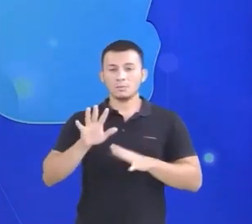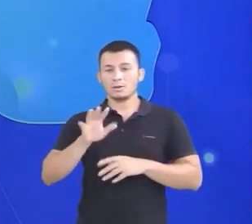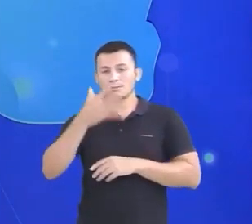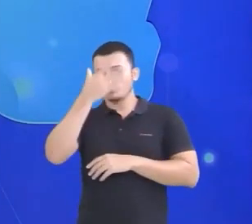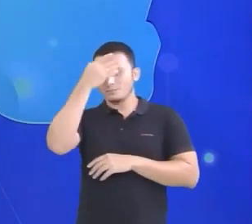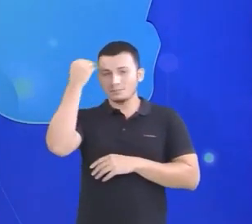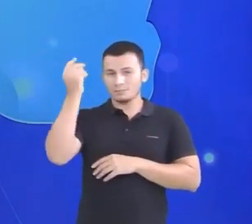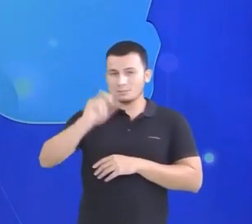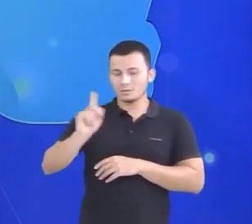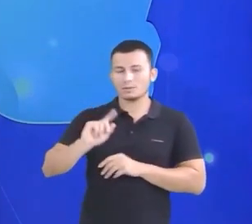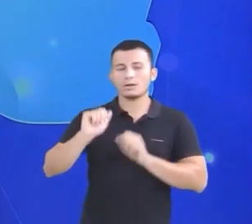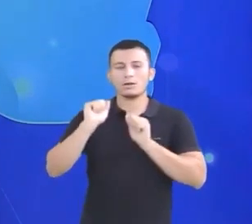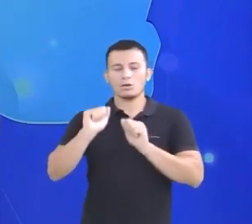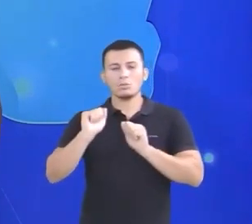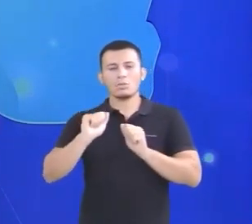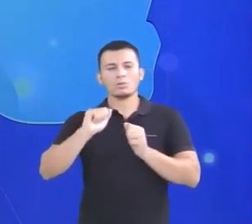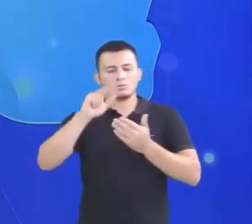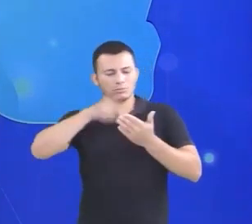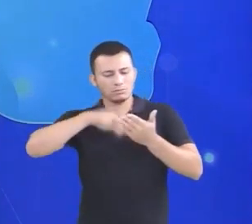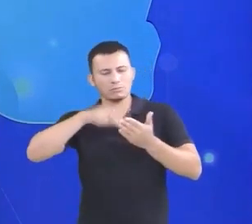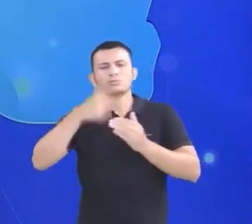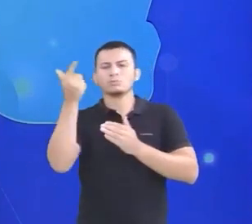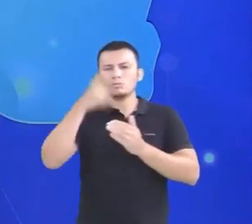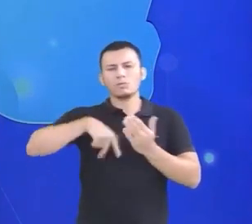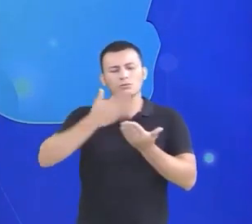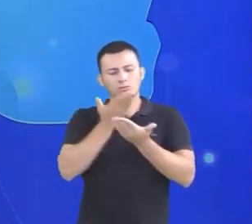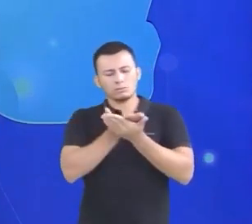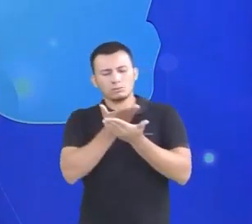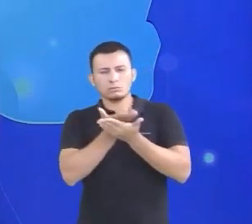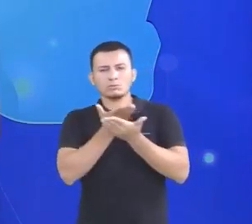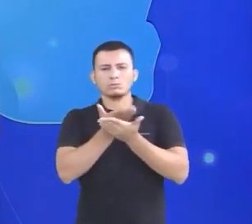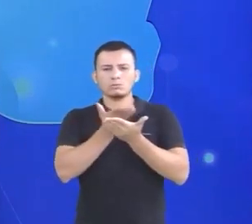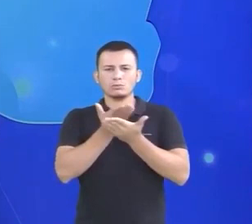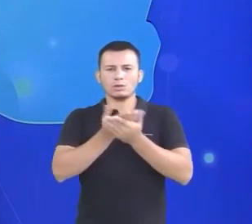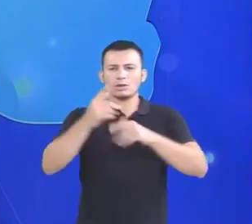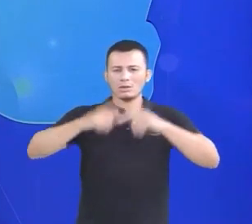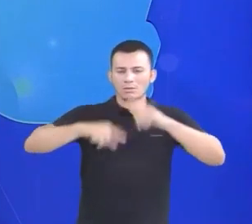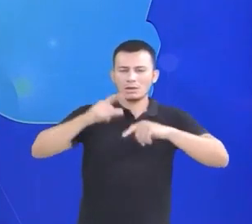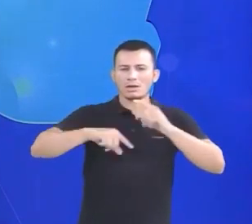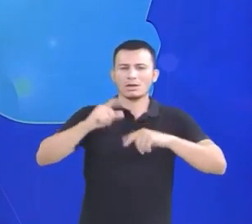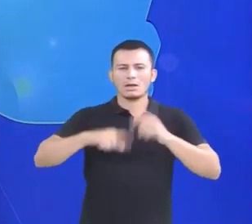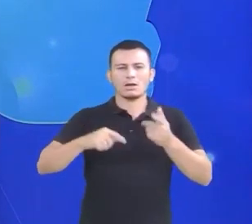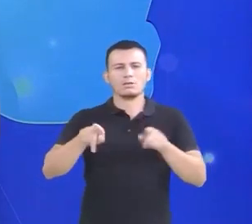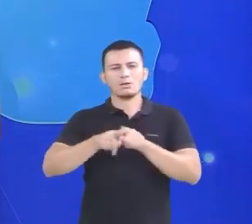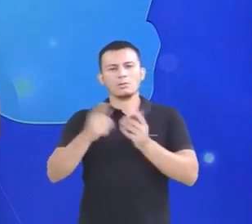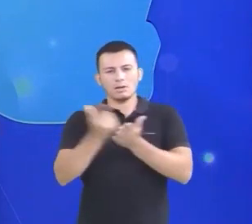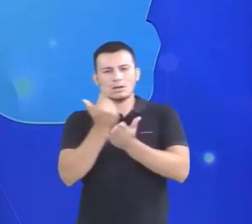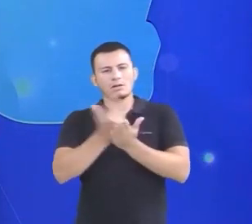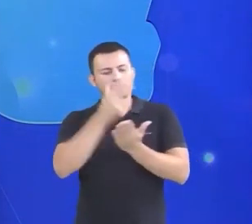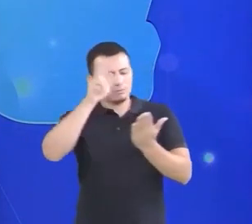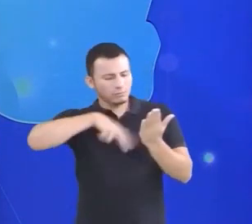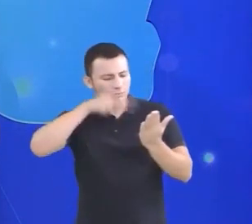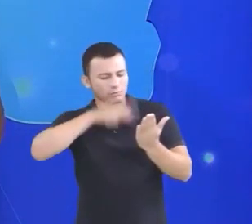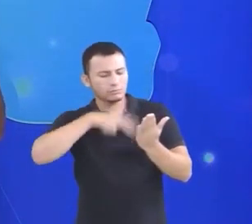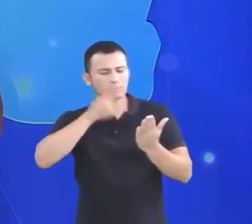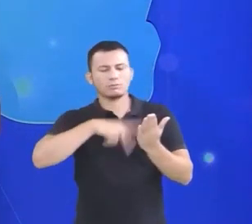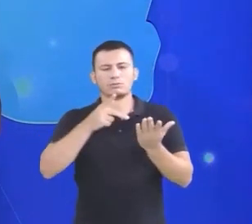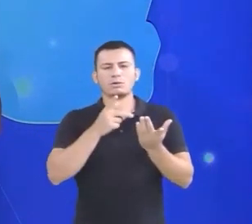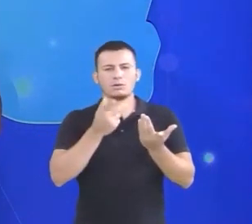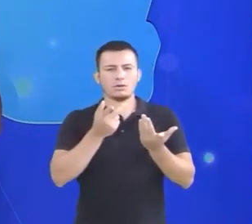que possível, dê uma olhada nesse material que a gente sempre traz aqui para vocês. Leiam os livros, procurem